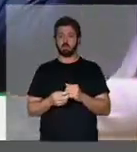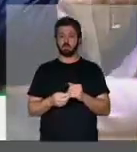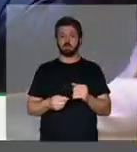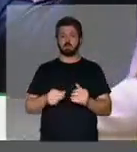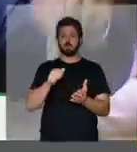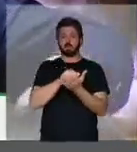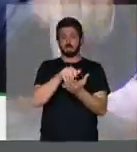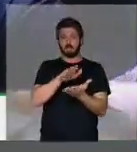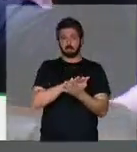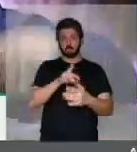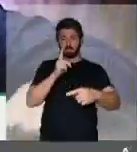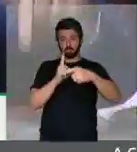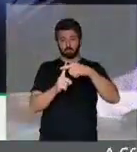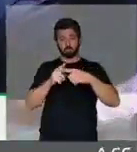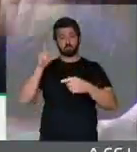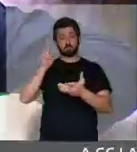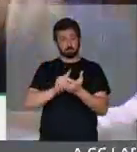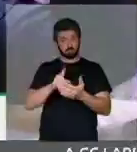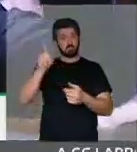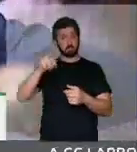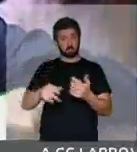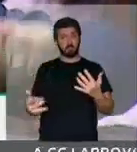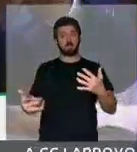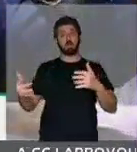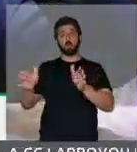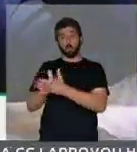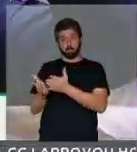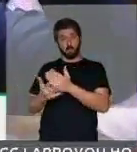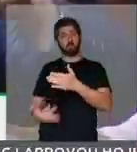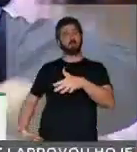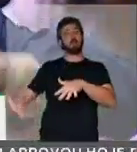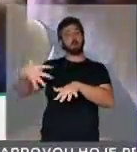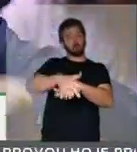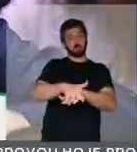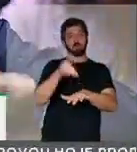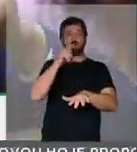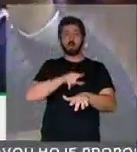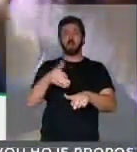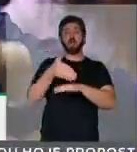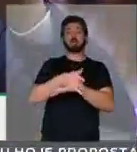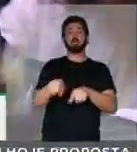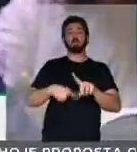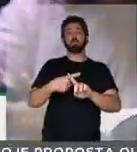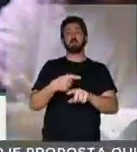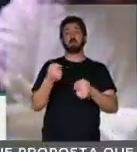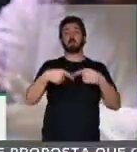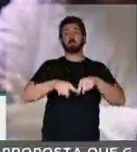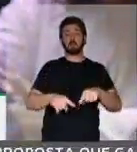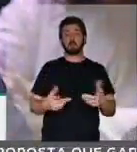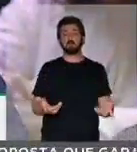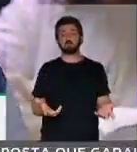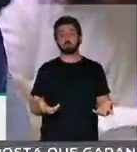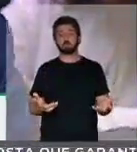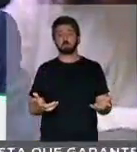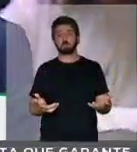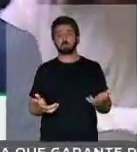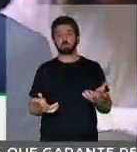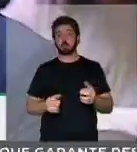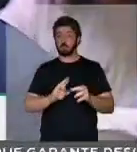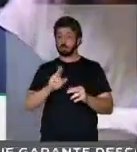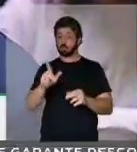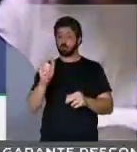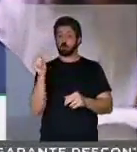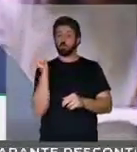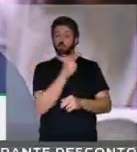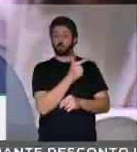matéria do cadastro, de fato, é inclusão do pobre para ter acesso ao crédito. Bem diferente